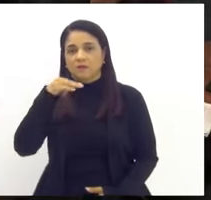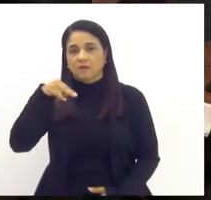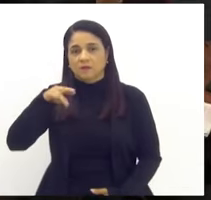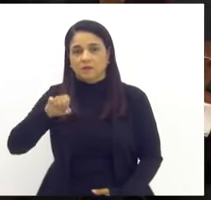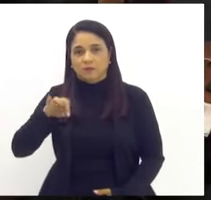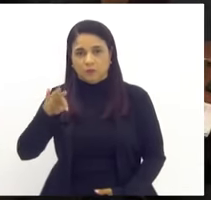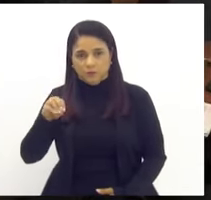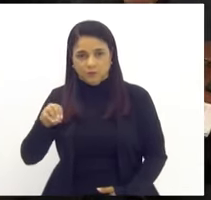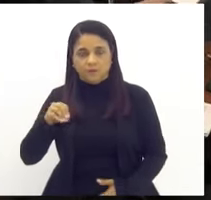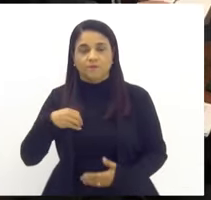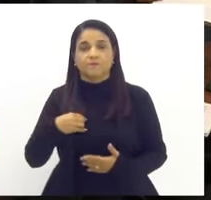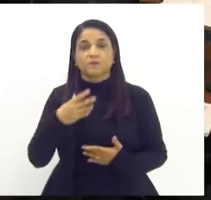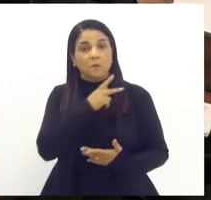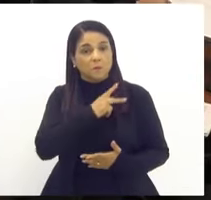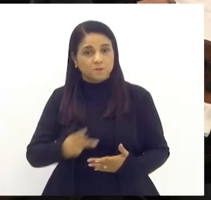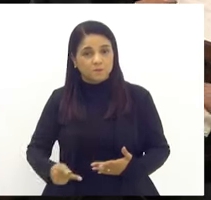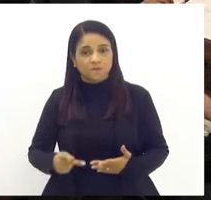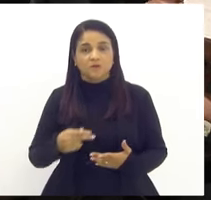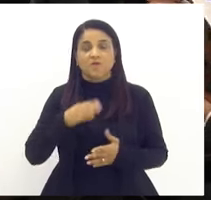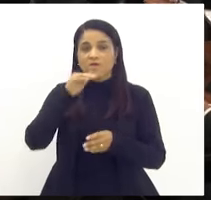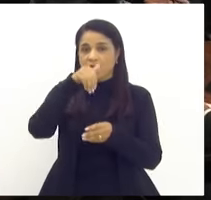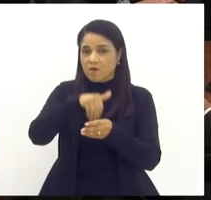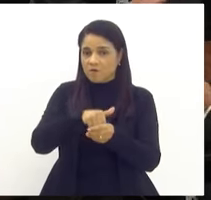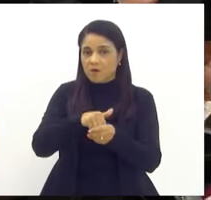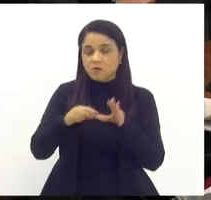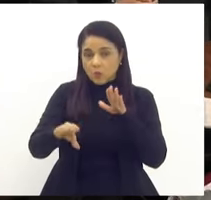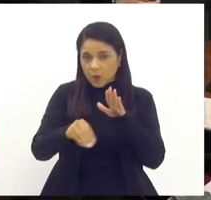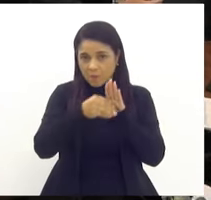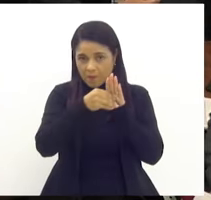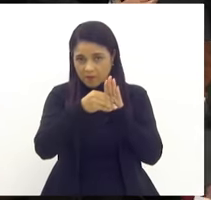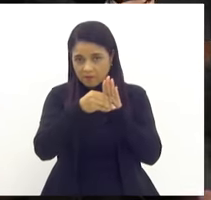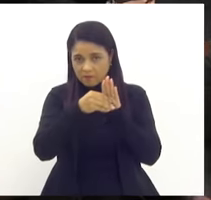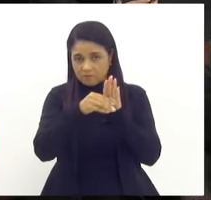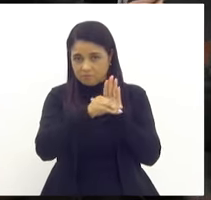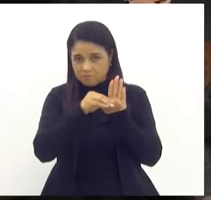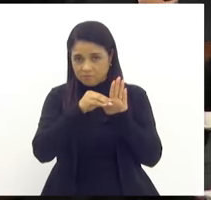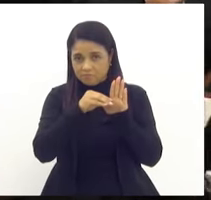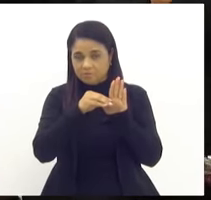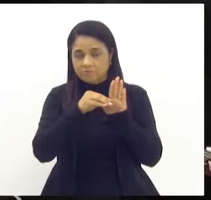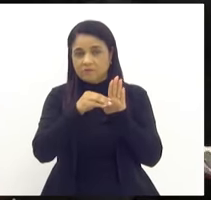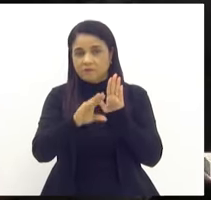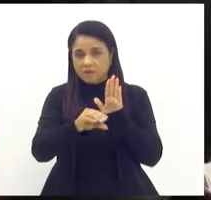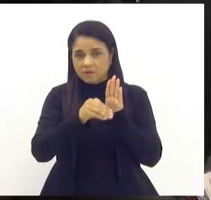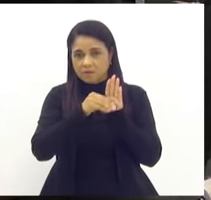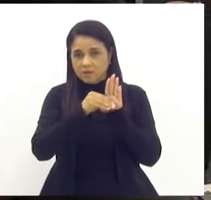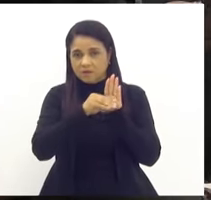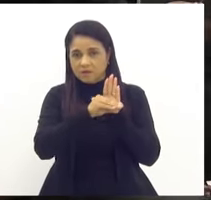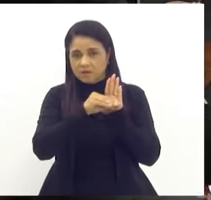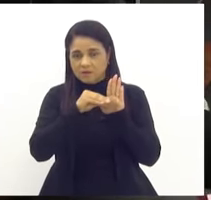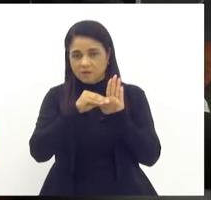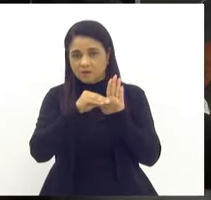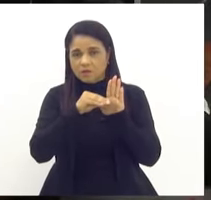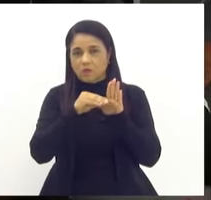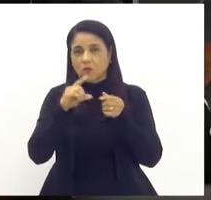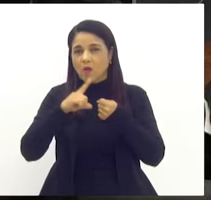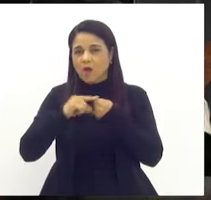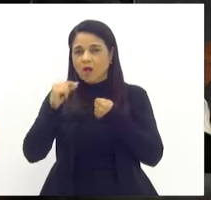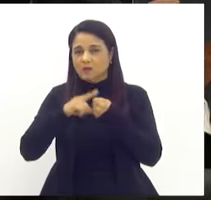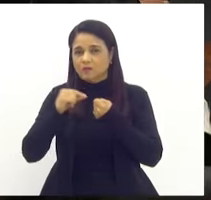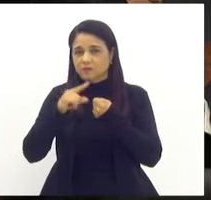Neto Presidente é favorável com emendas na emenda do